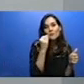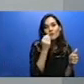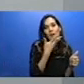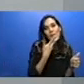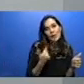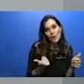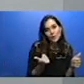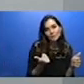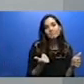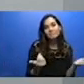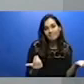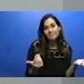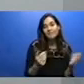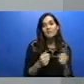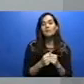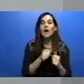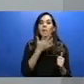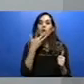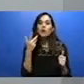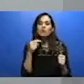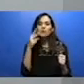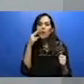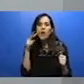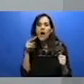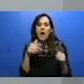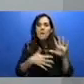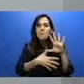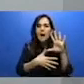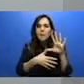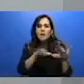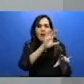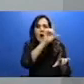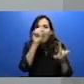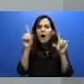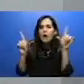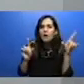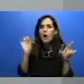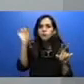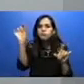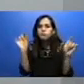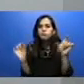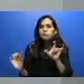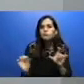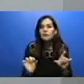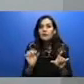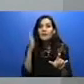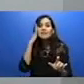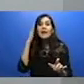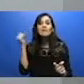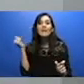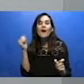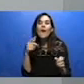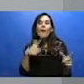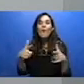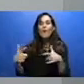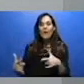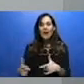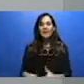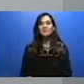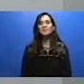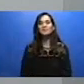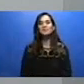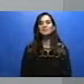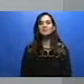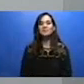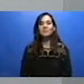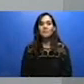se você sabe onde eles ficam, você faz um roteiro. Primeiro eu vou nesse lugar, ali é pertinho, eu vou naquele outro, dali eu aproveito e vou para o outro,